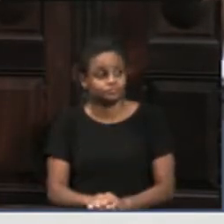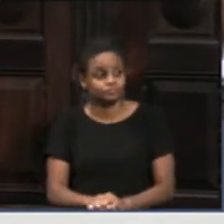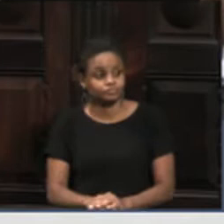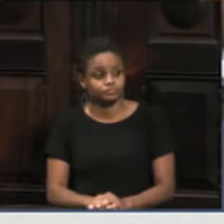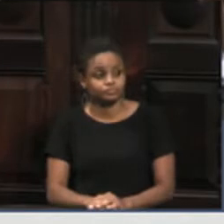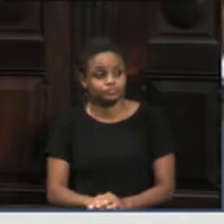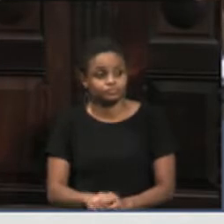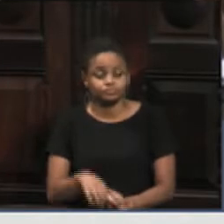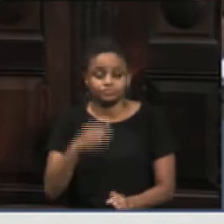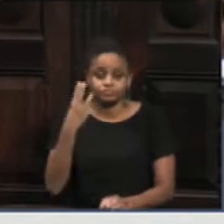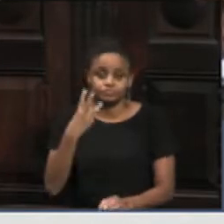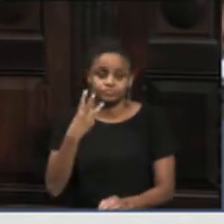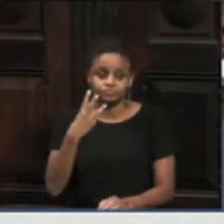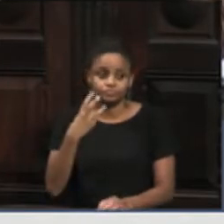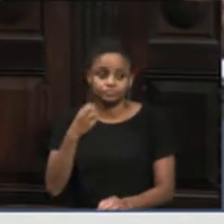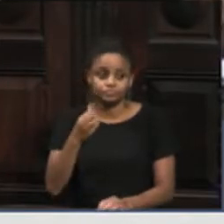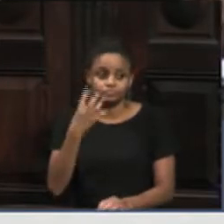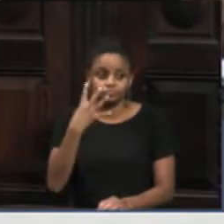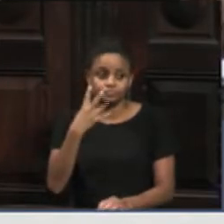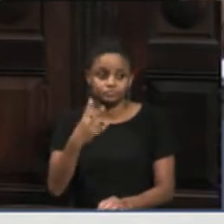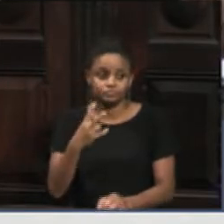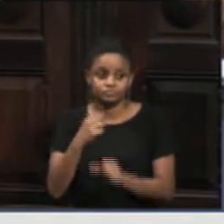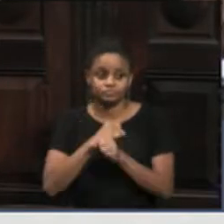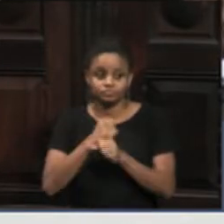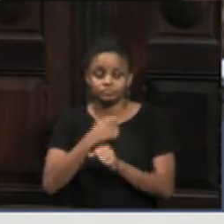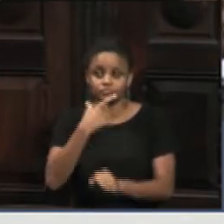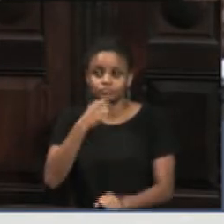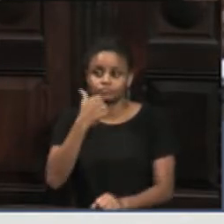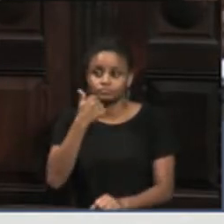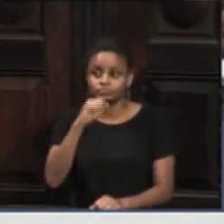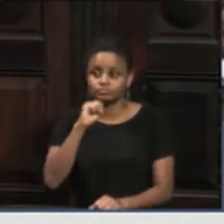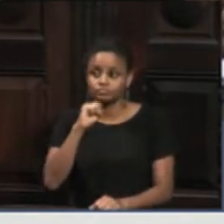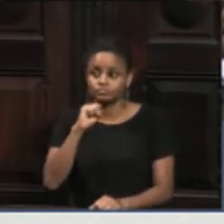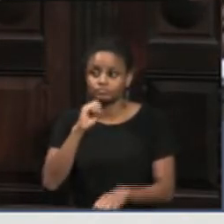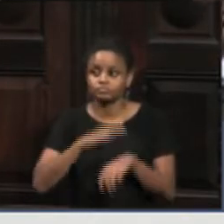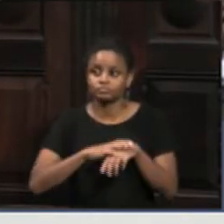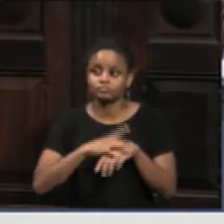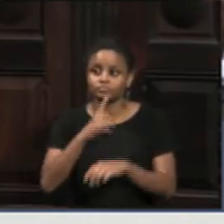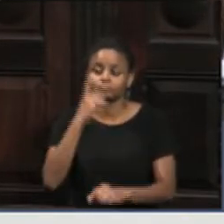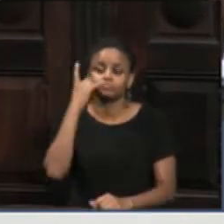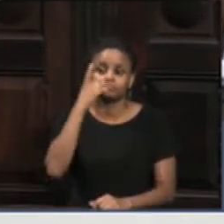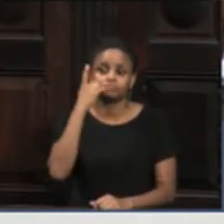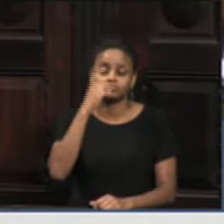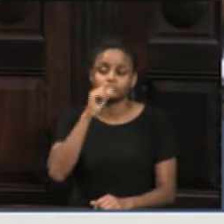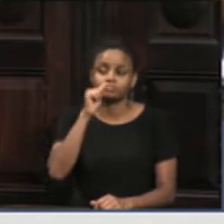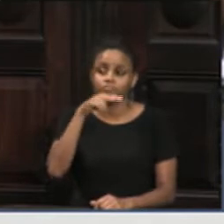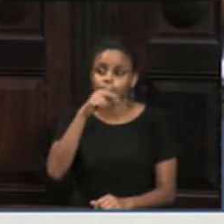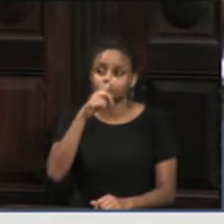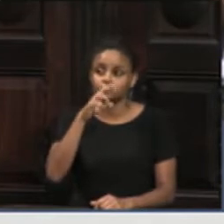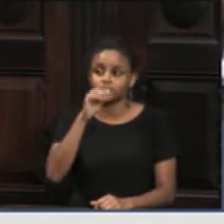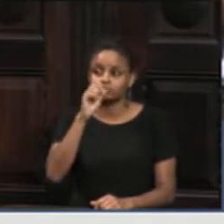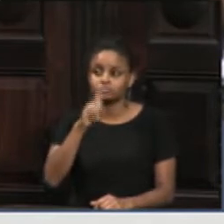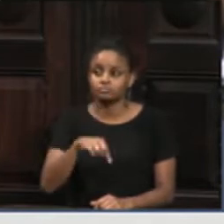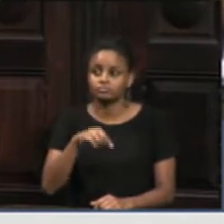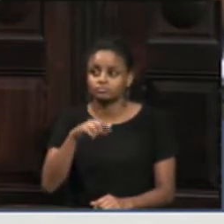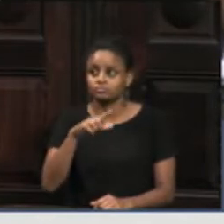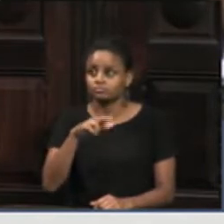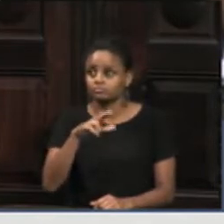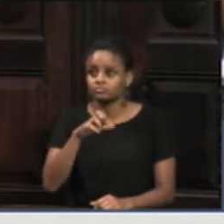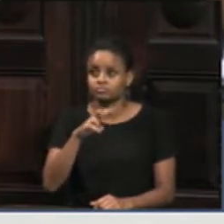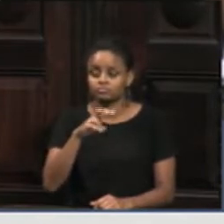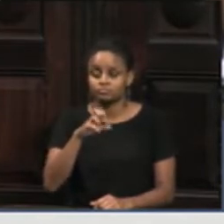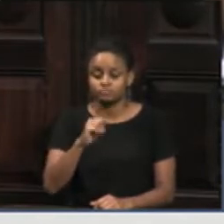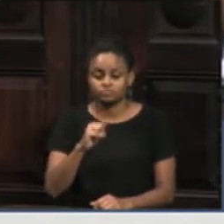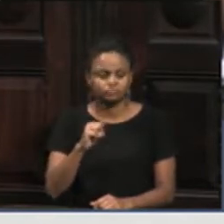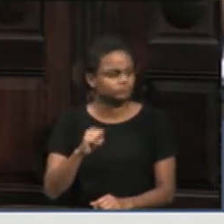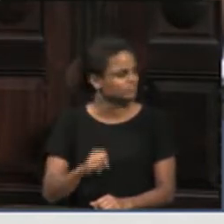número 3988 de 2018, de autoria do deputado Dr. Julianelli, que estabelece critérios para a realização de eventos